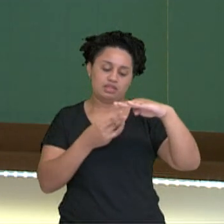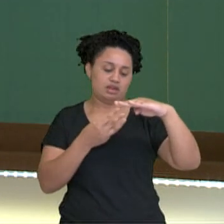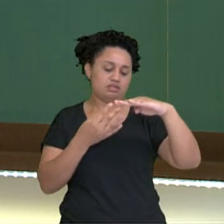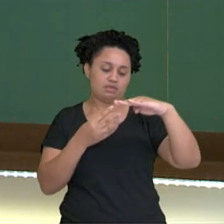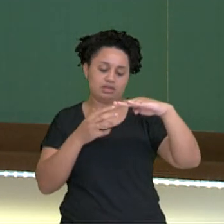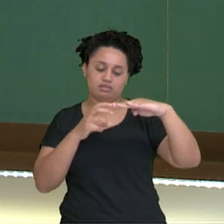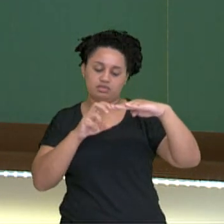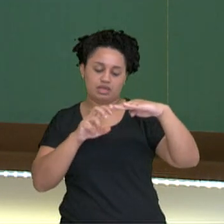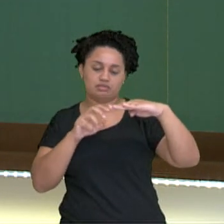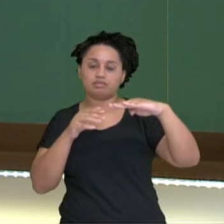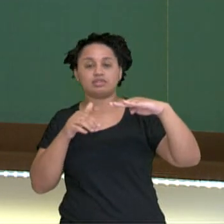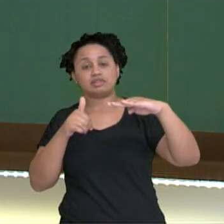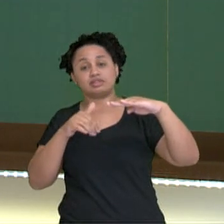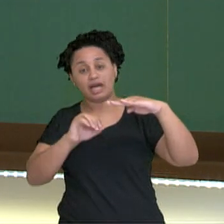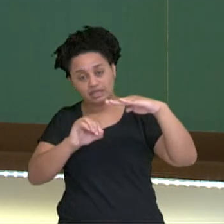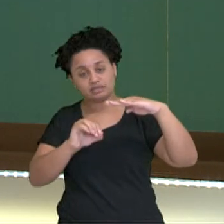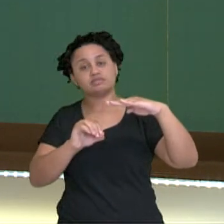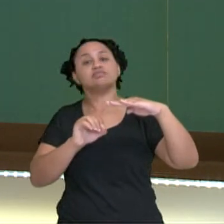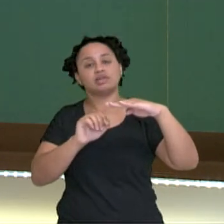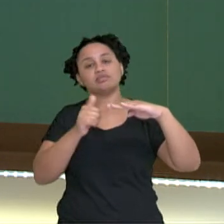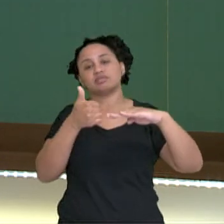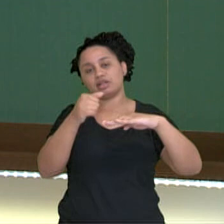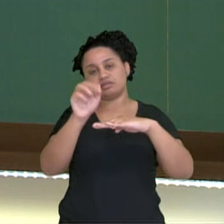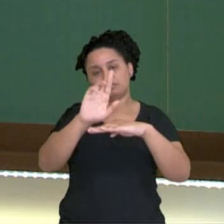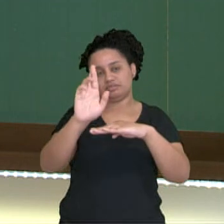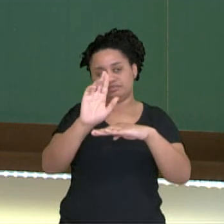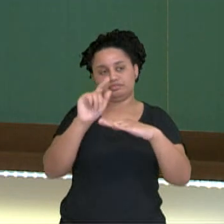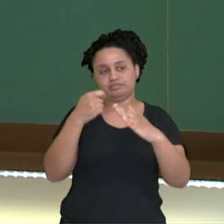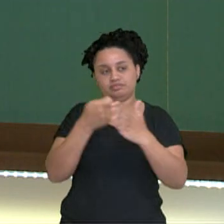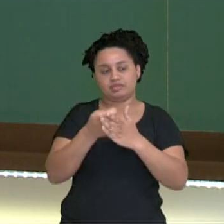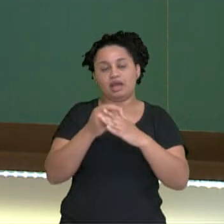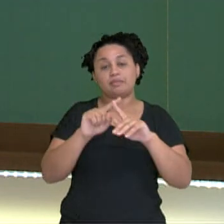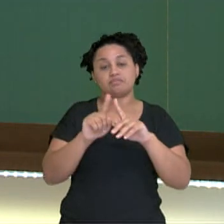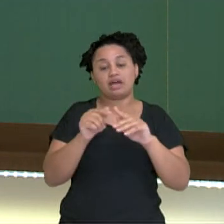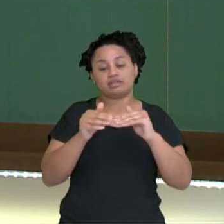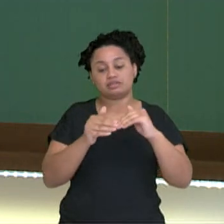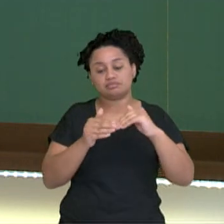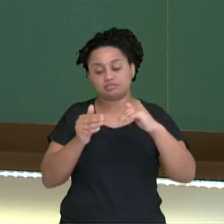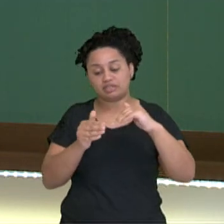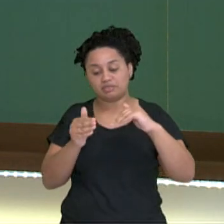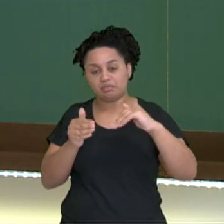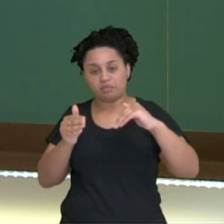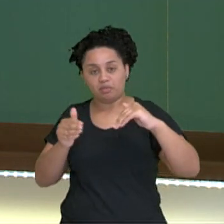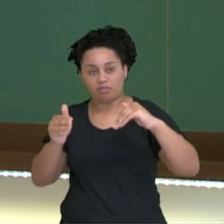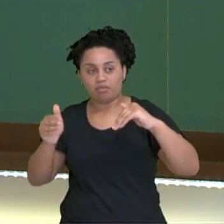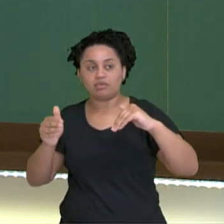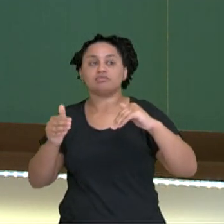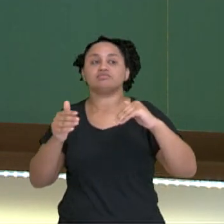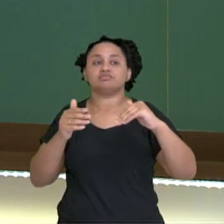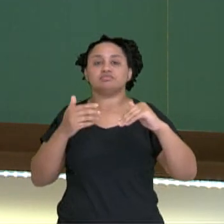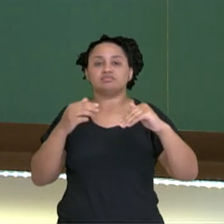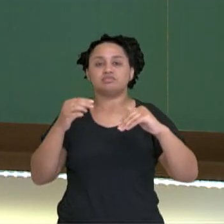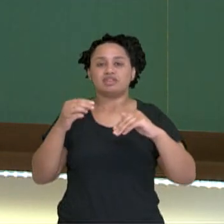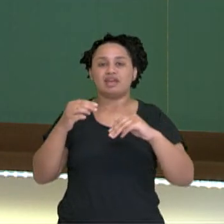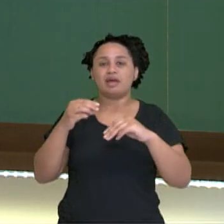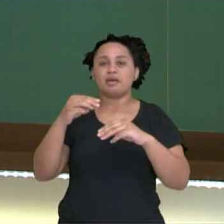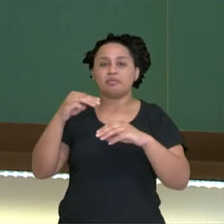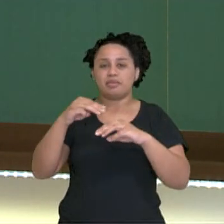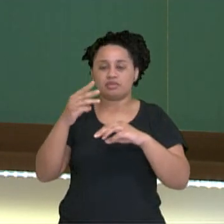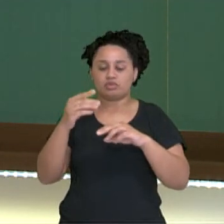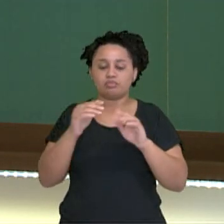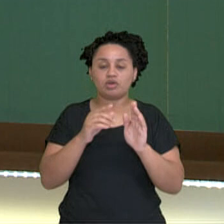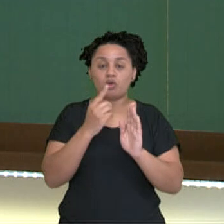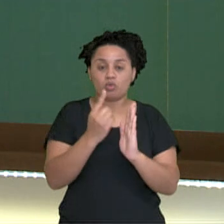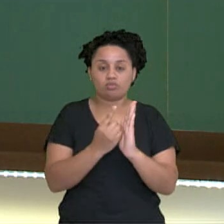gastou 10, vai pagar os mesmos R$10. A partir dos R$10, dos 10 metros cúbicos,